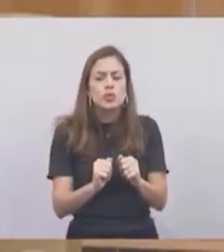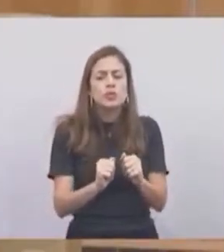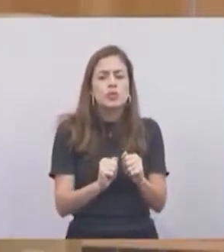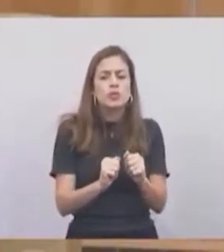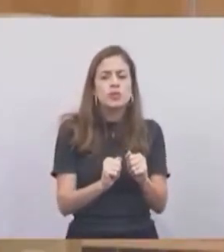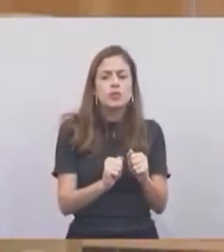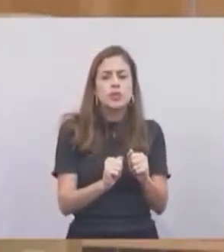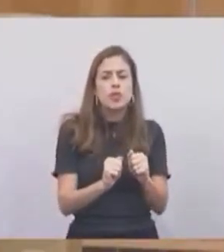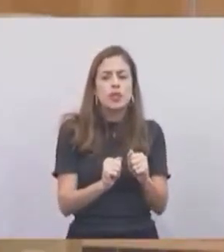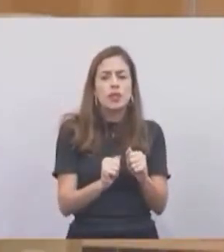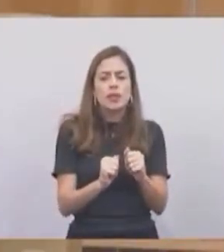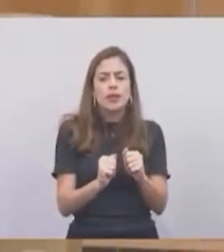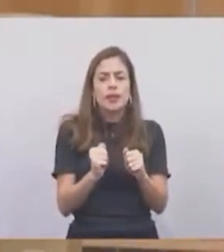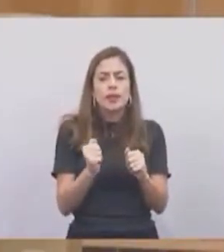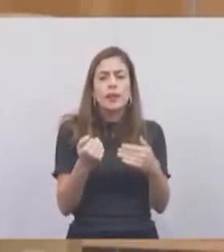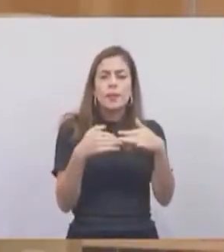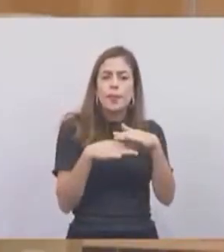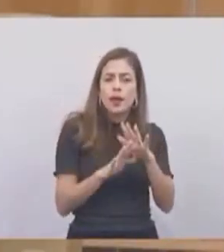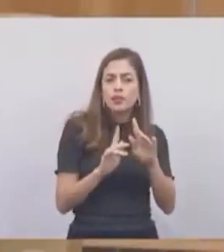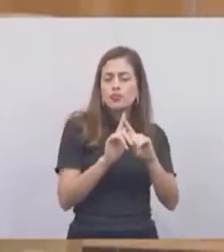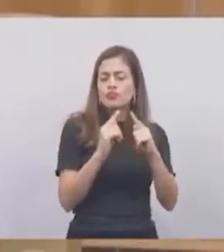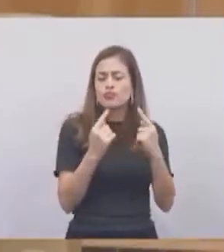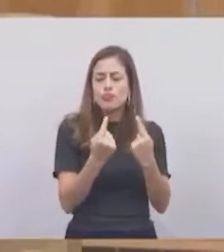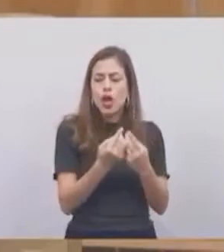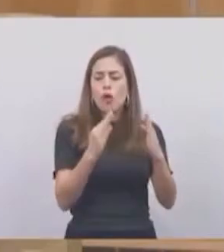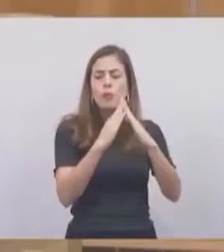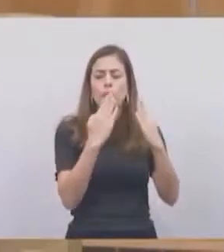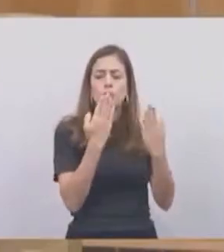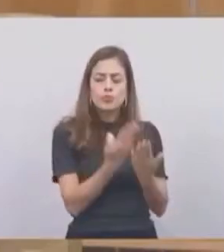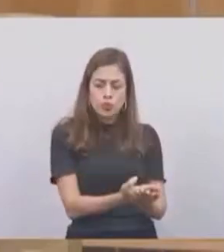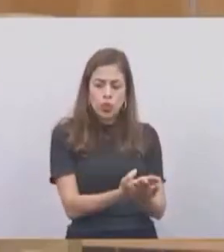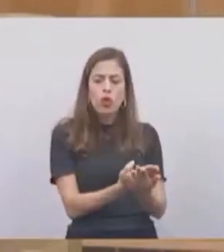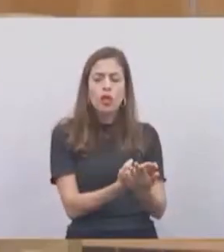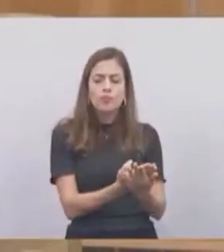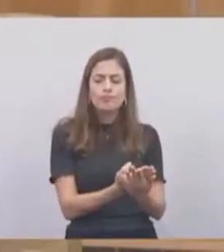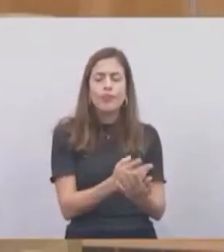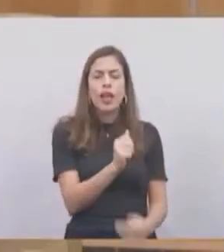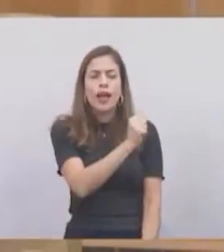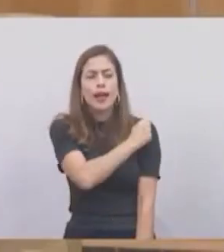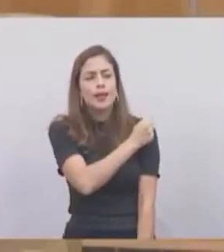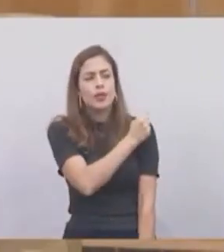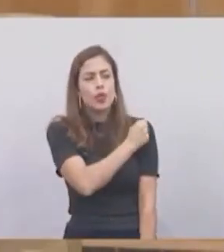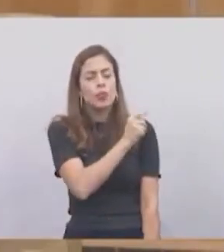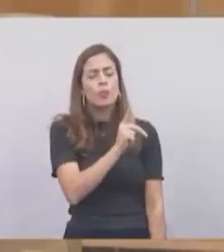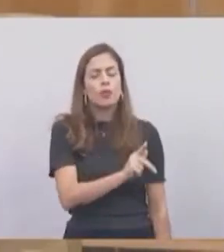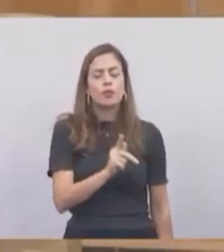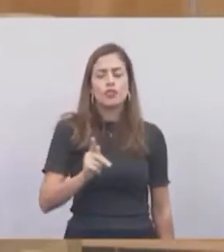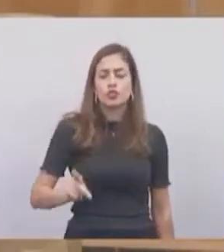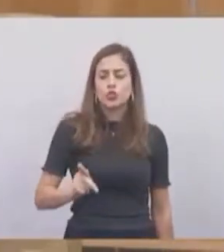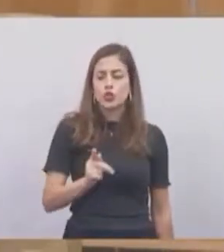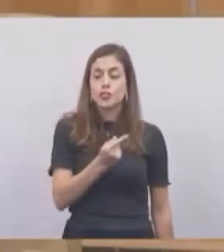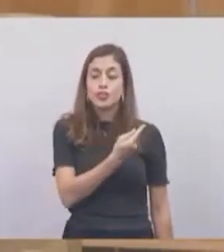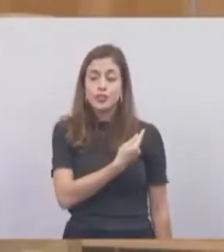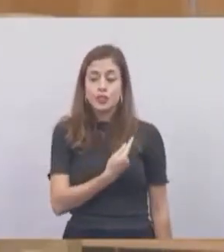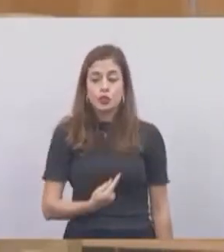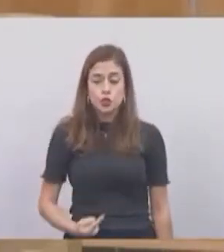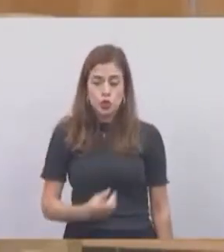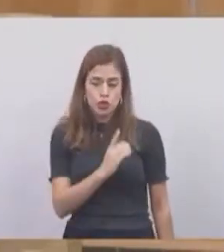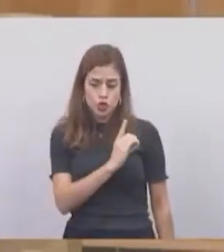da comunidade escolar, que envolve os alunos, professores, gestores e